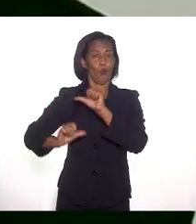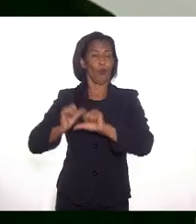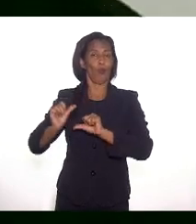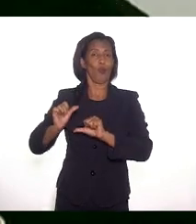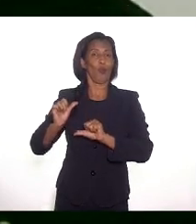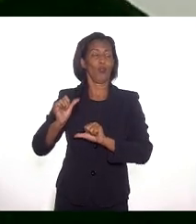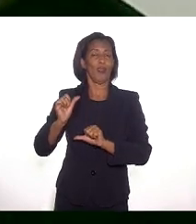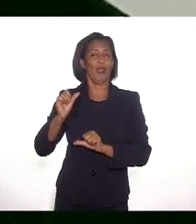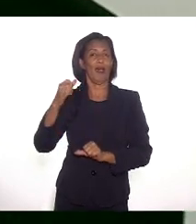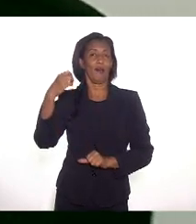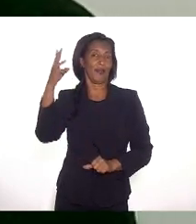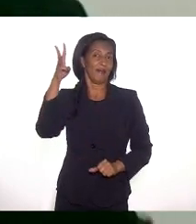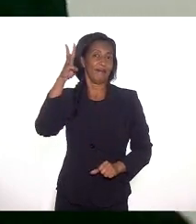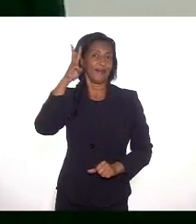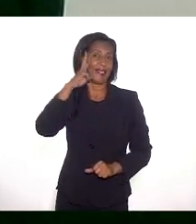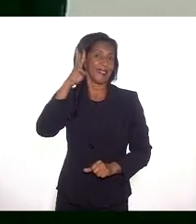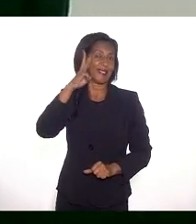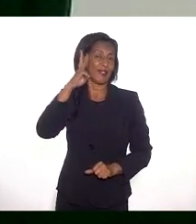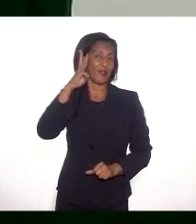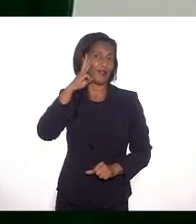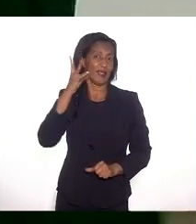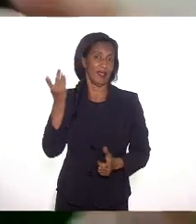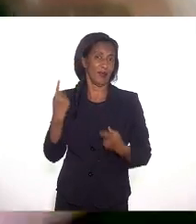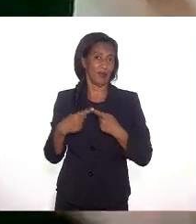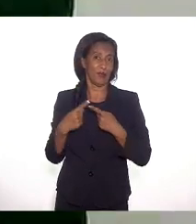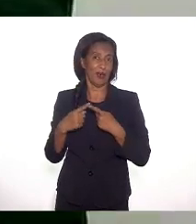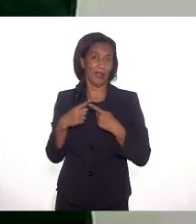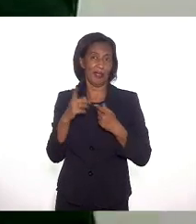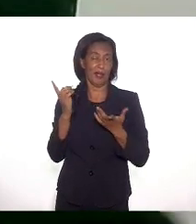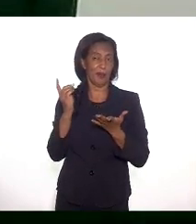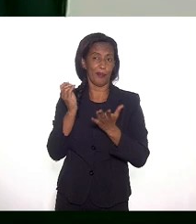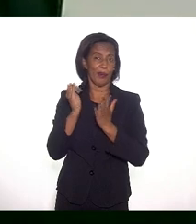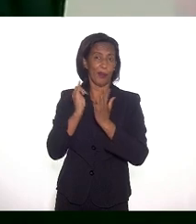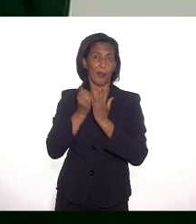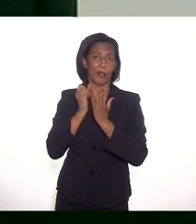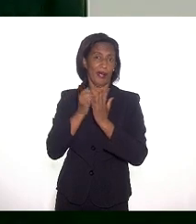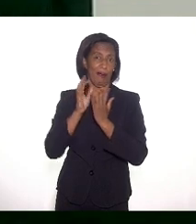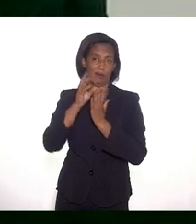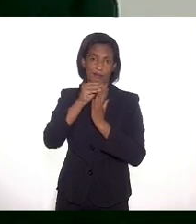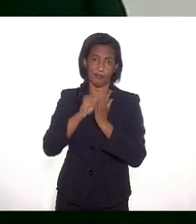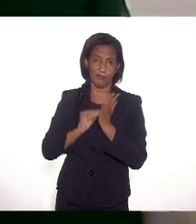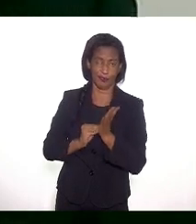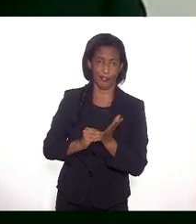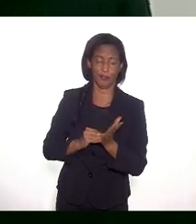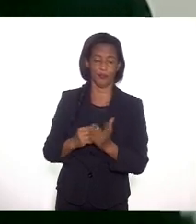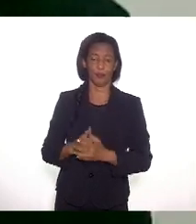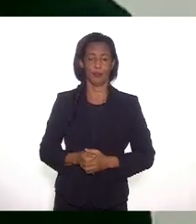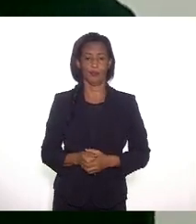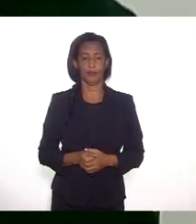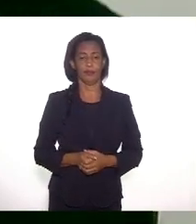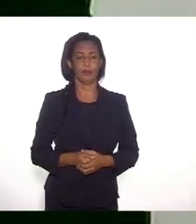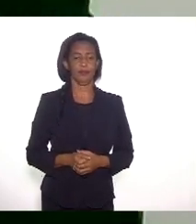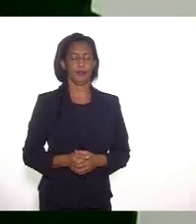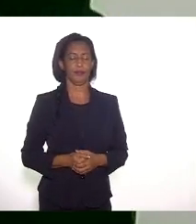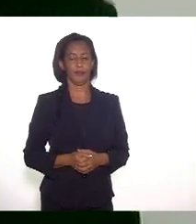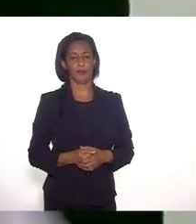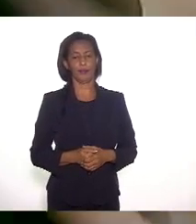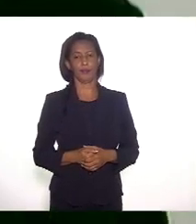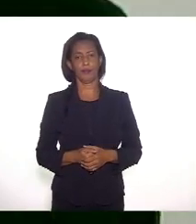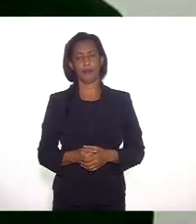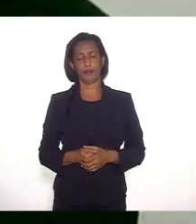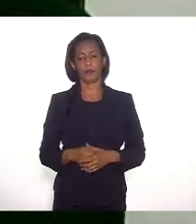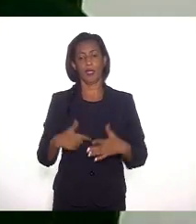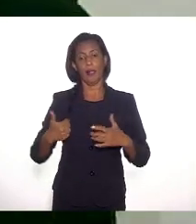como publicar entre hoje e amanhã. E vamos pedir para o presidente, acertamos o texto de quinta para terça, votamos na terça-feira,